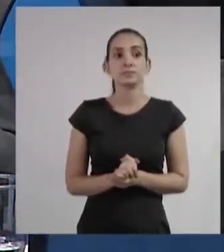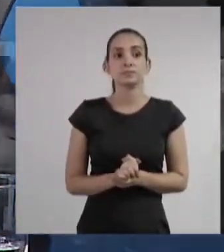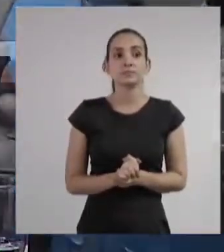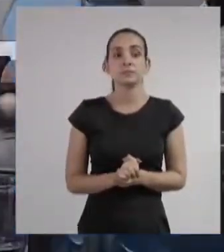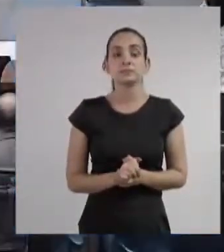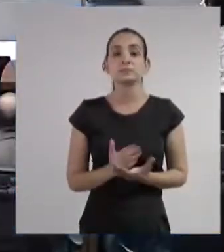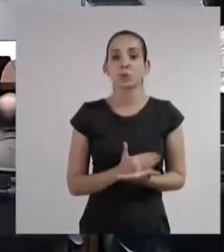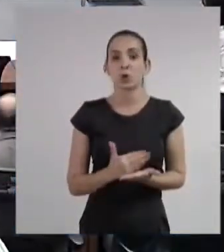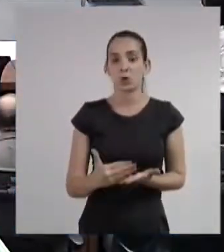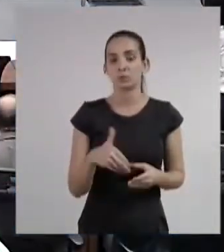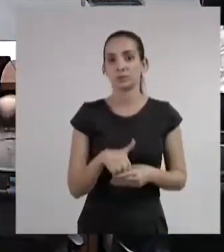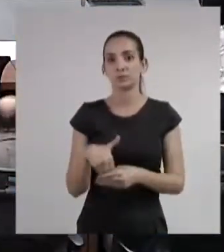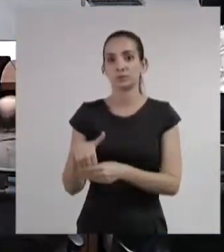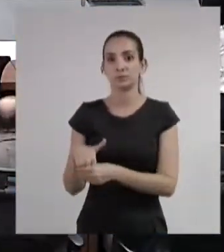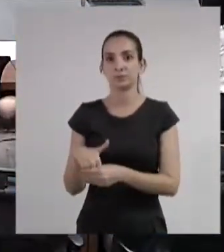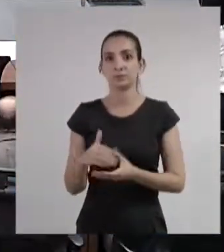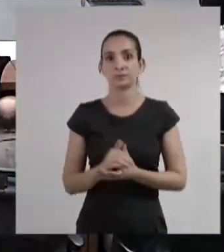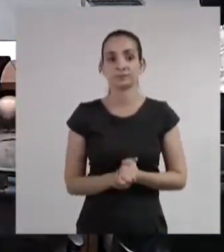Em votação.